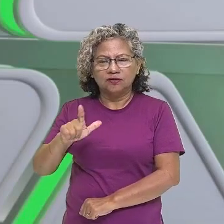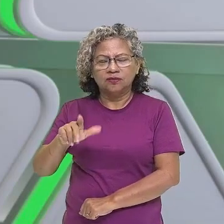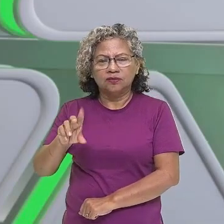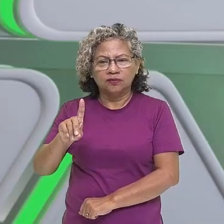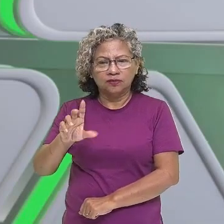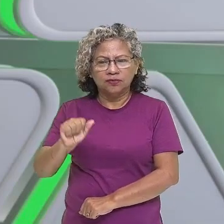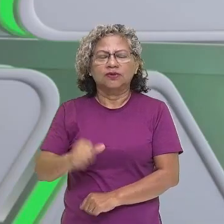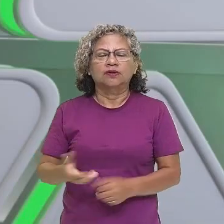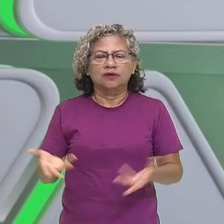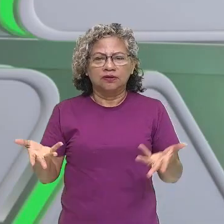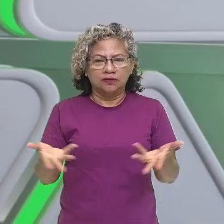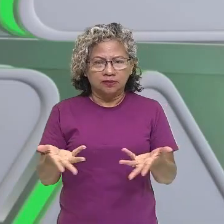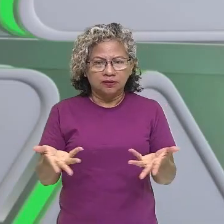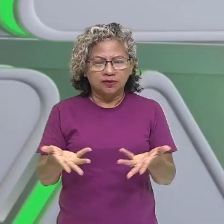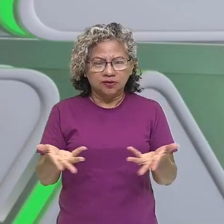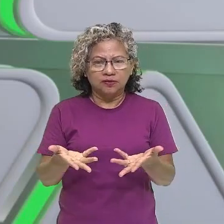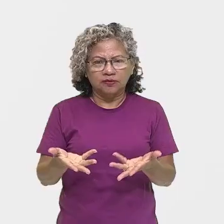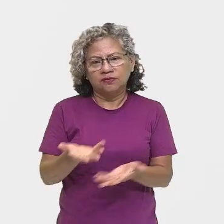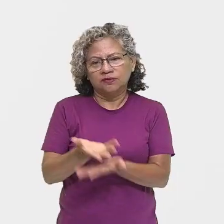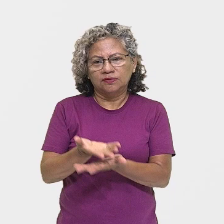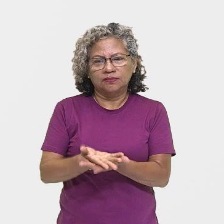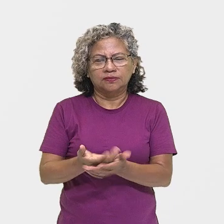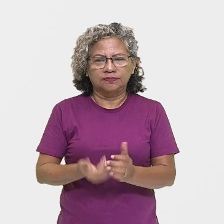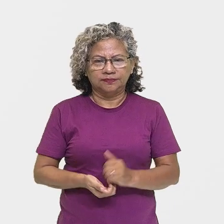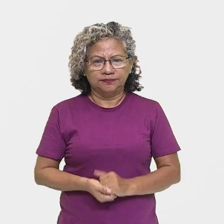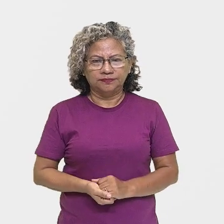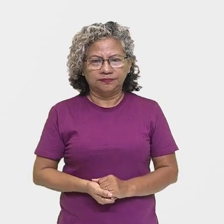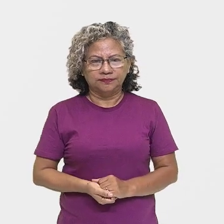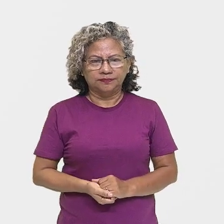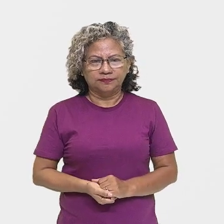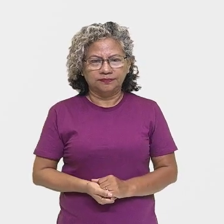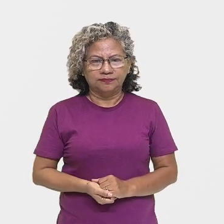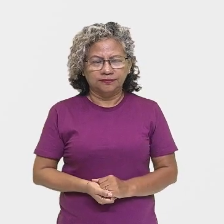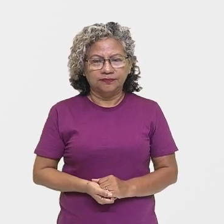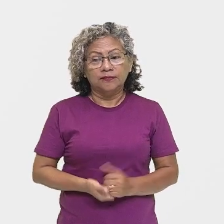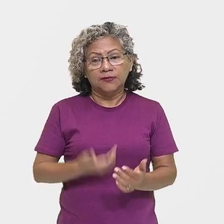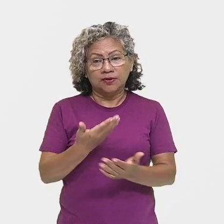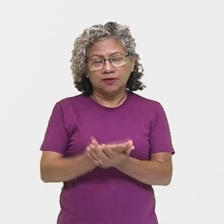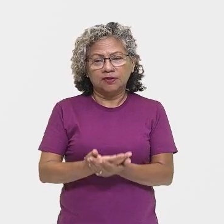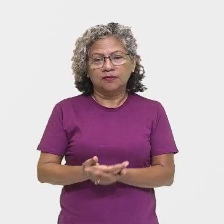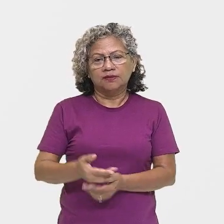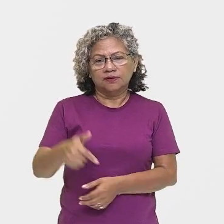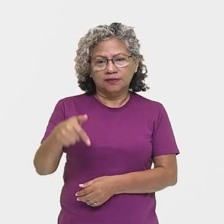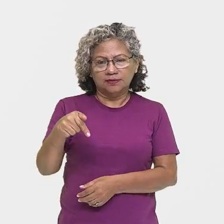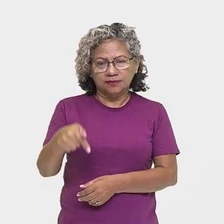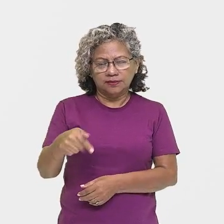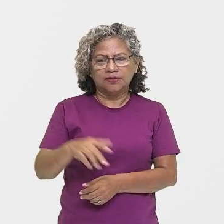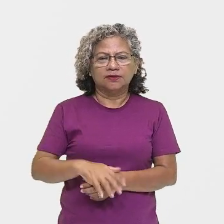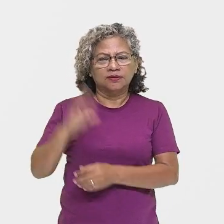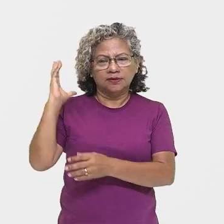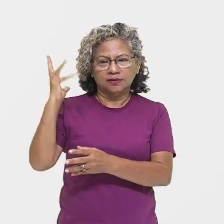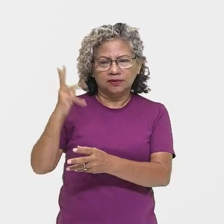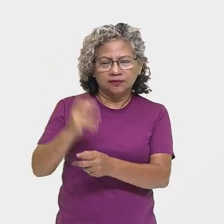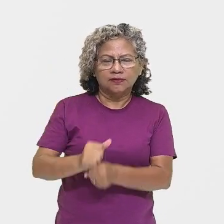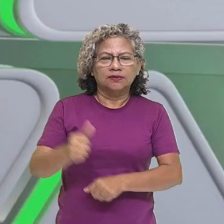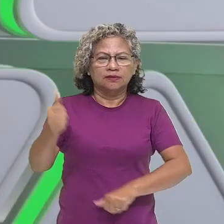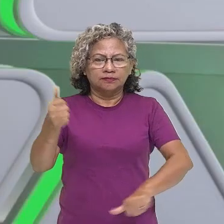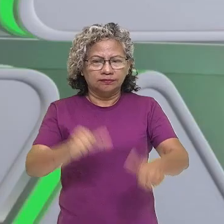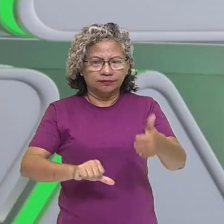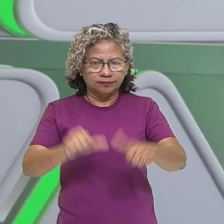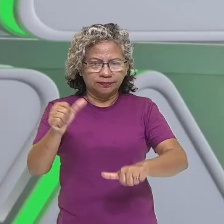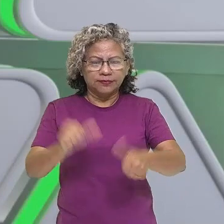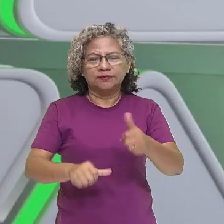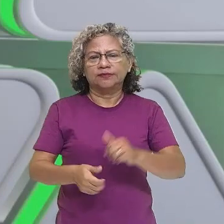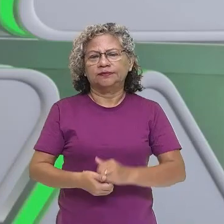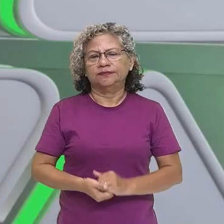vamos descobrir qual é a aula de hoje. Olha lá, aula 7, revisão e